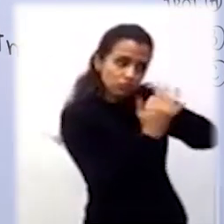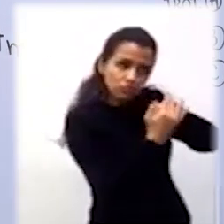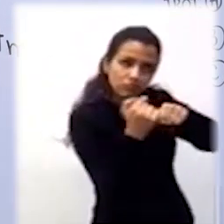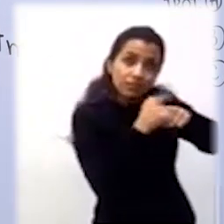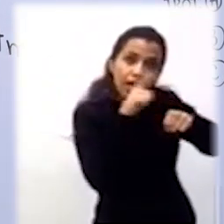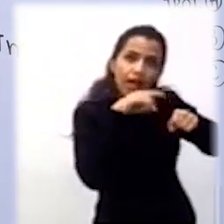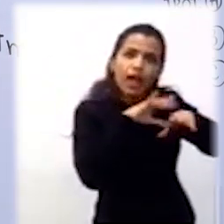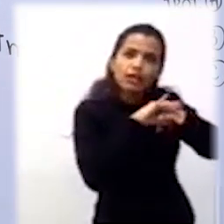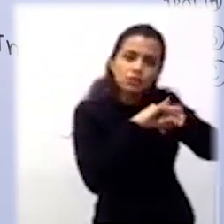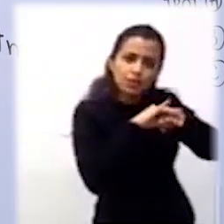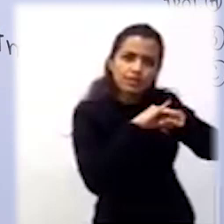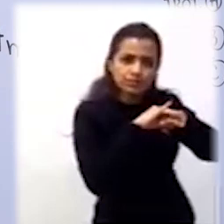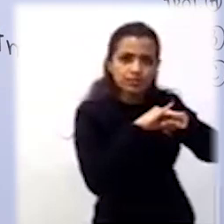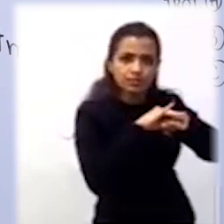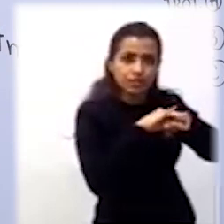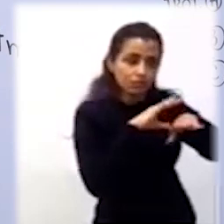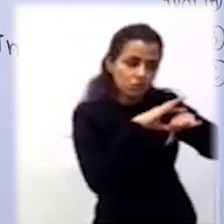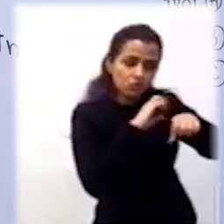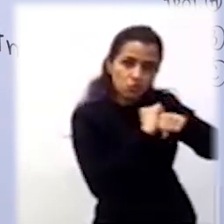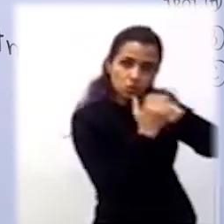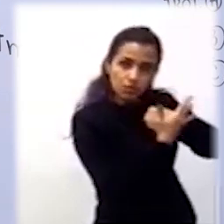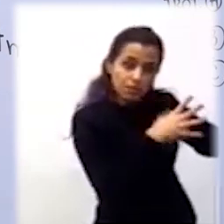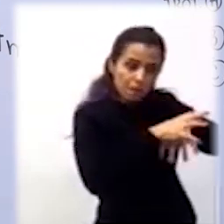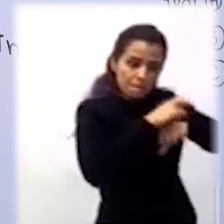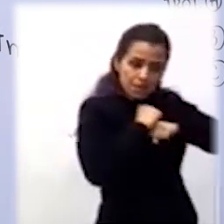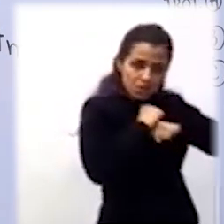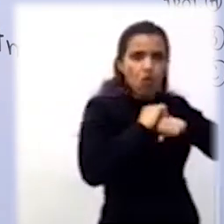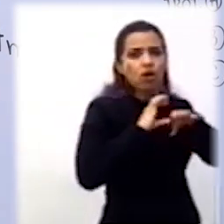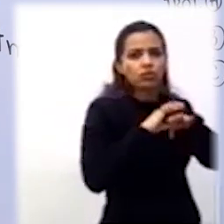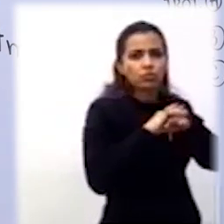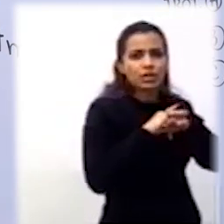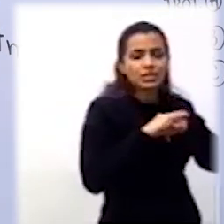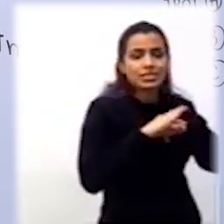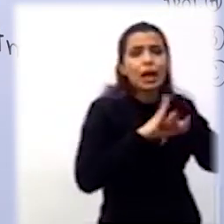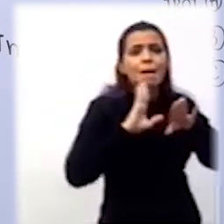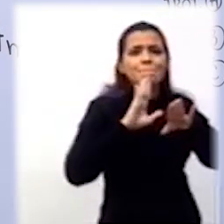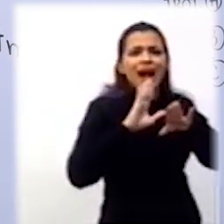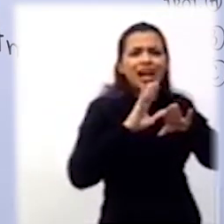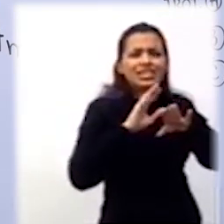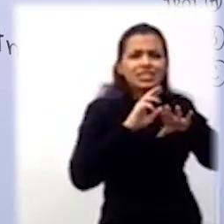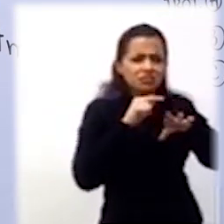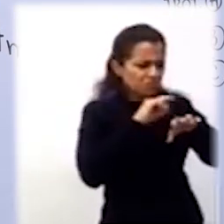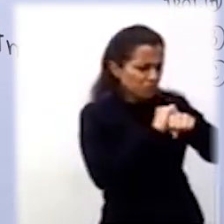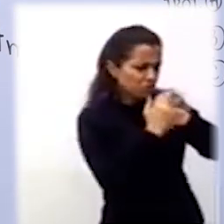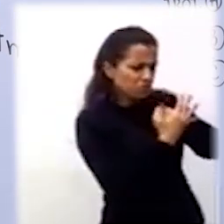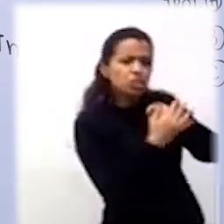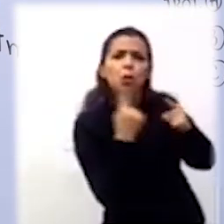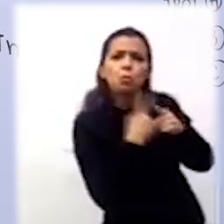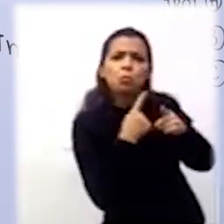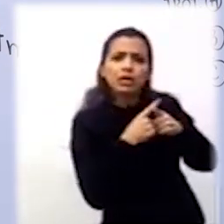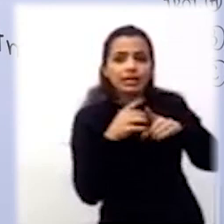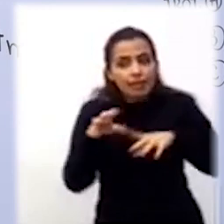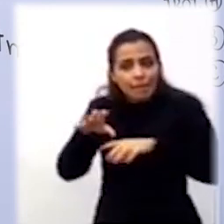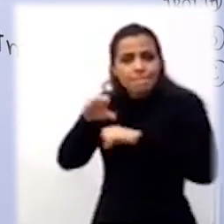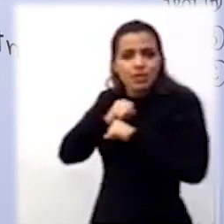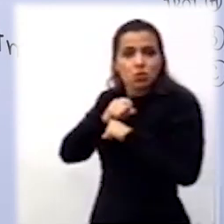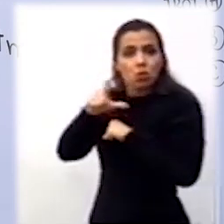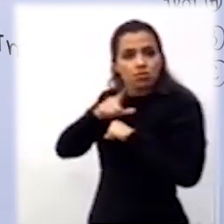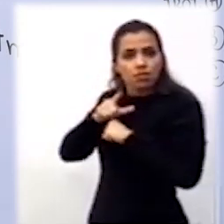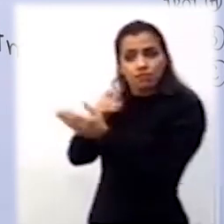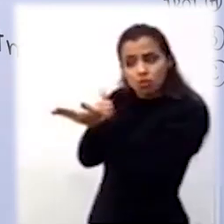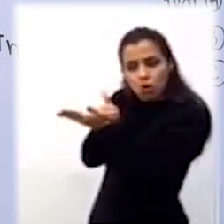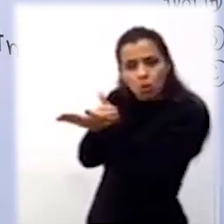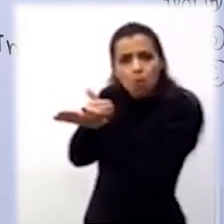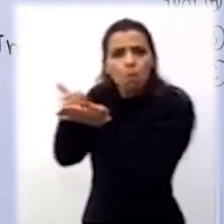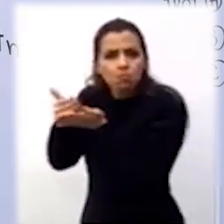com Covid-19, ela está doente, está com Covid-19. Mas existe o causador da Covid-19. O causador da Covid-19,